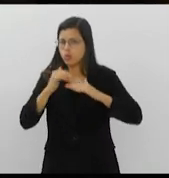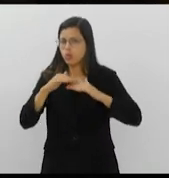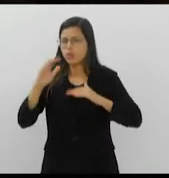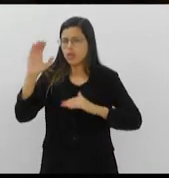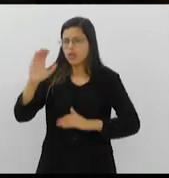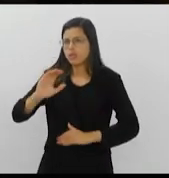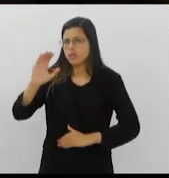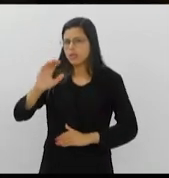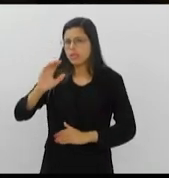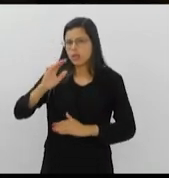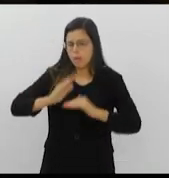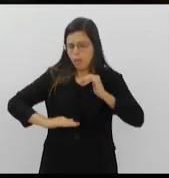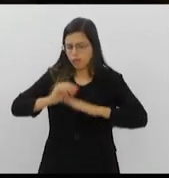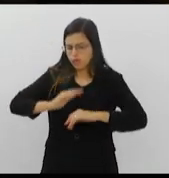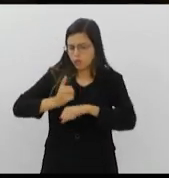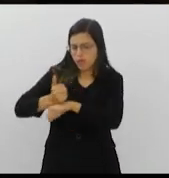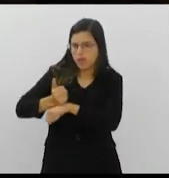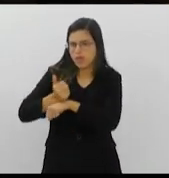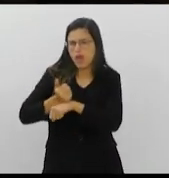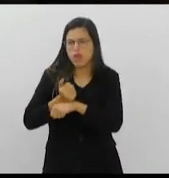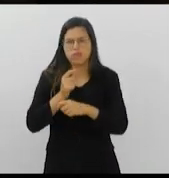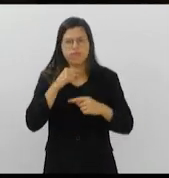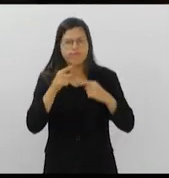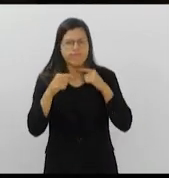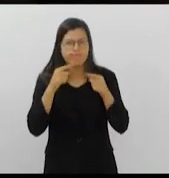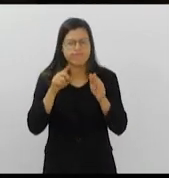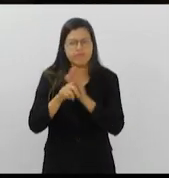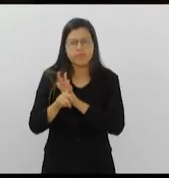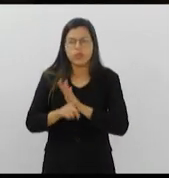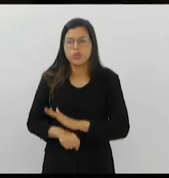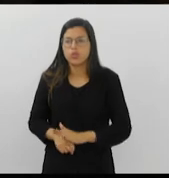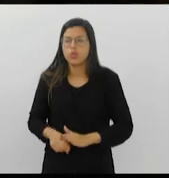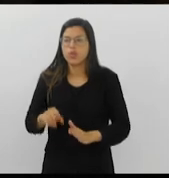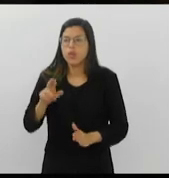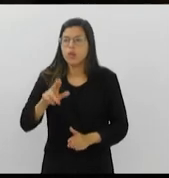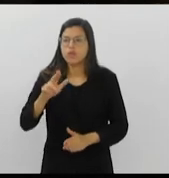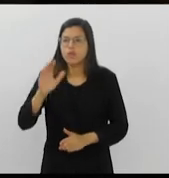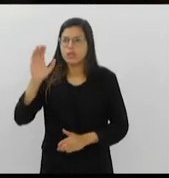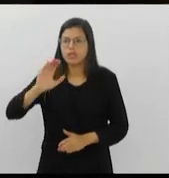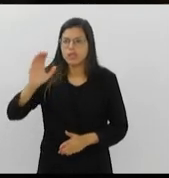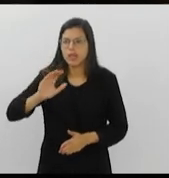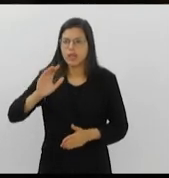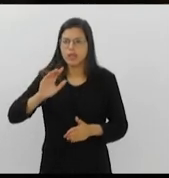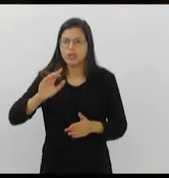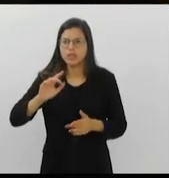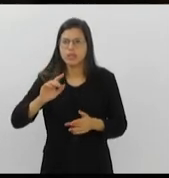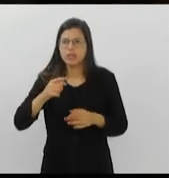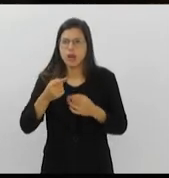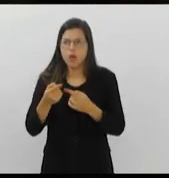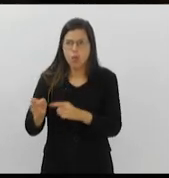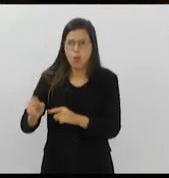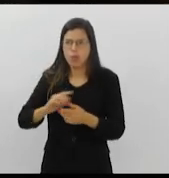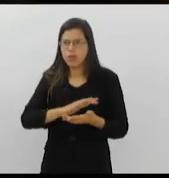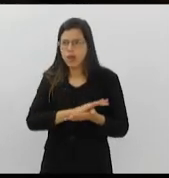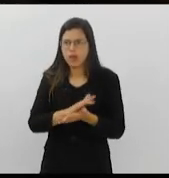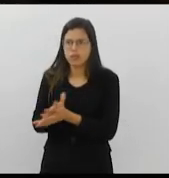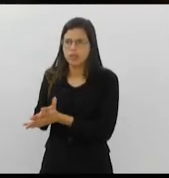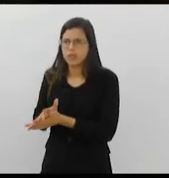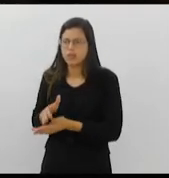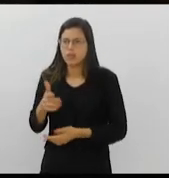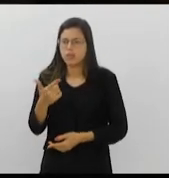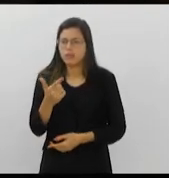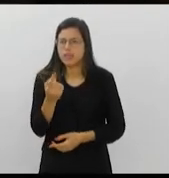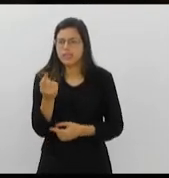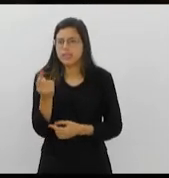que se questiona sobre os temas. Então, não há ciência antirracista, não há ciência de soberania do povo